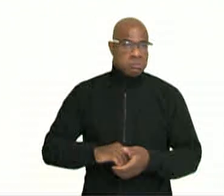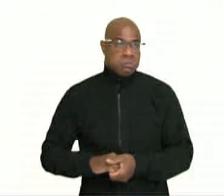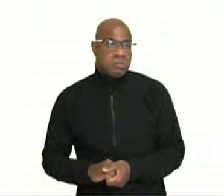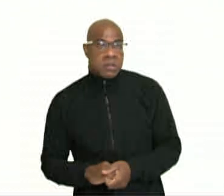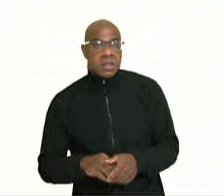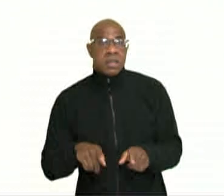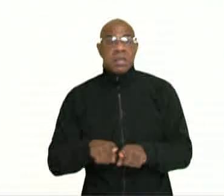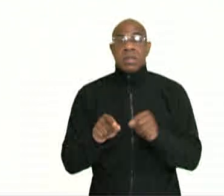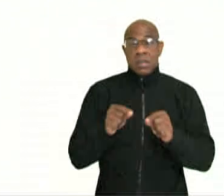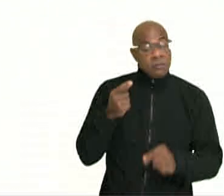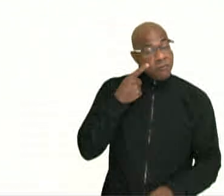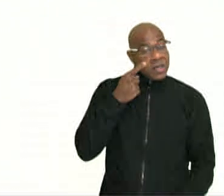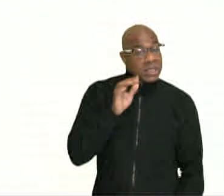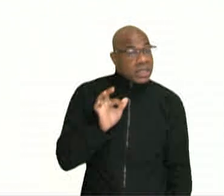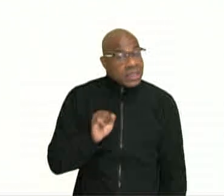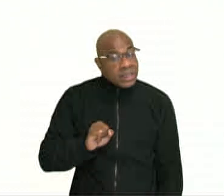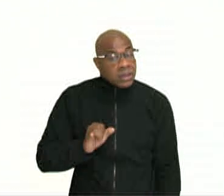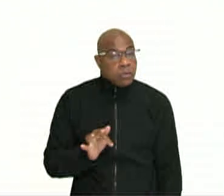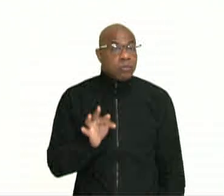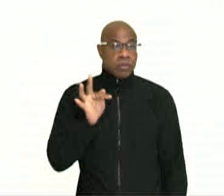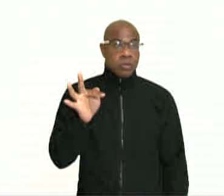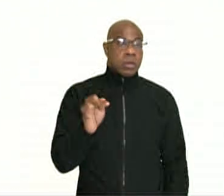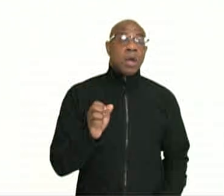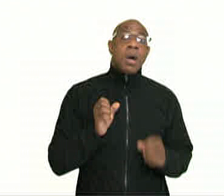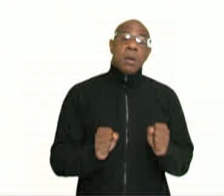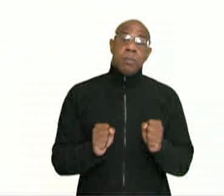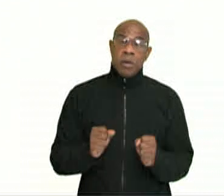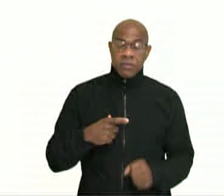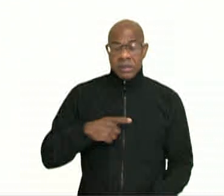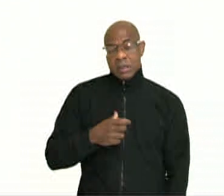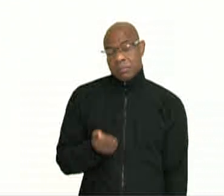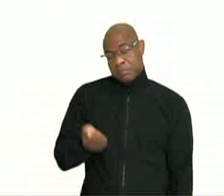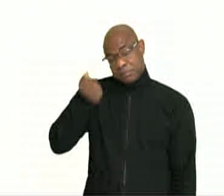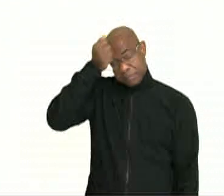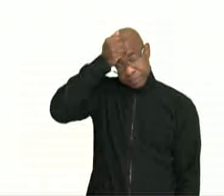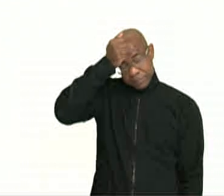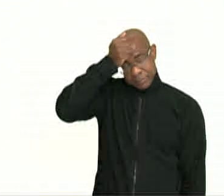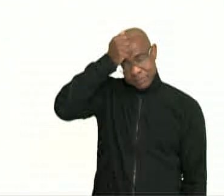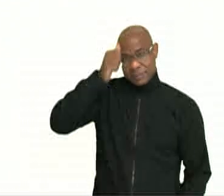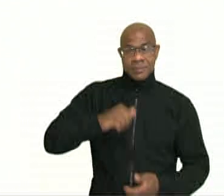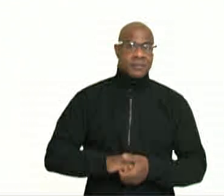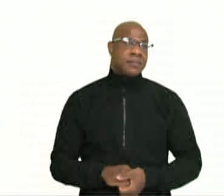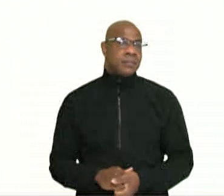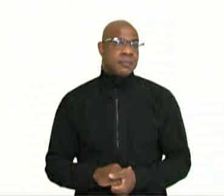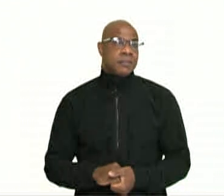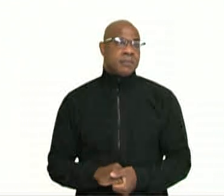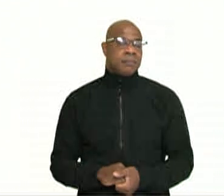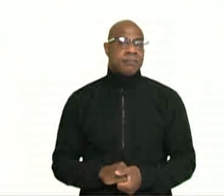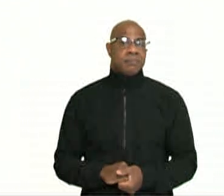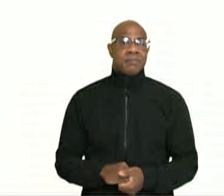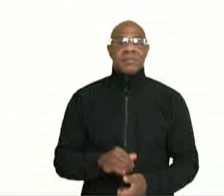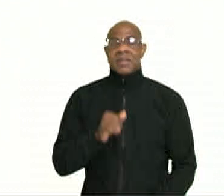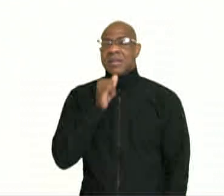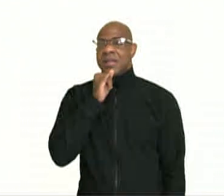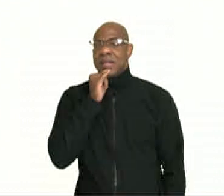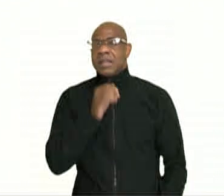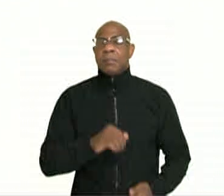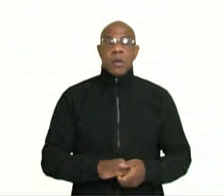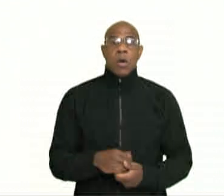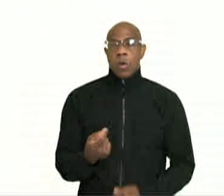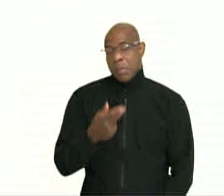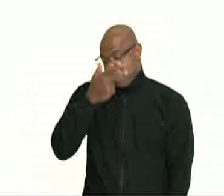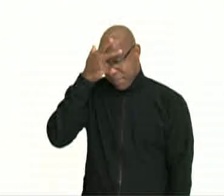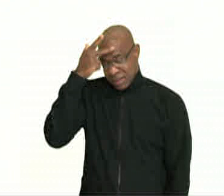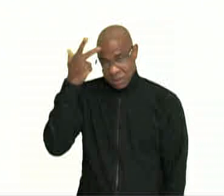se no futuro eles podem gerar arrependimentos. Então, de repente, você criticar uma pessoa